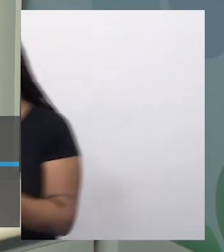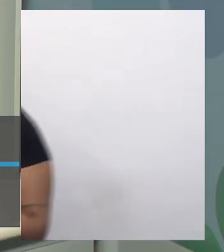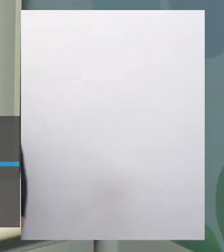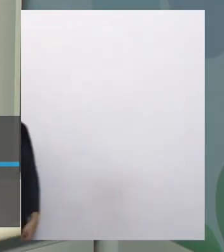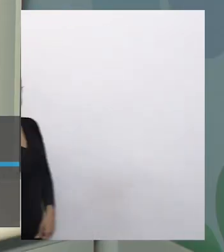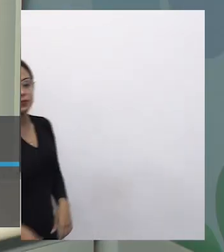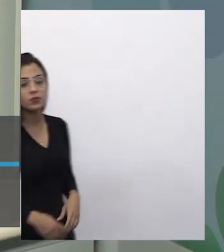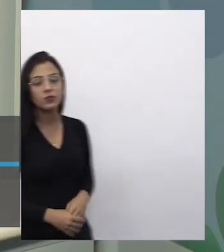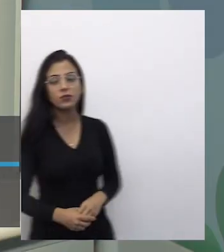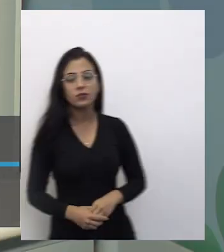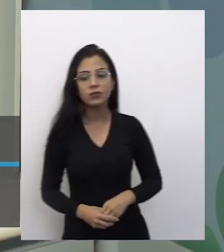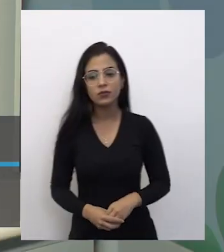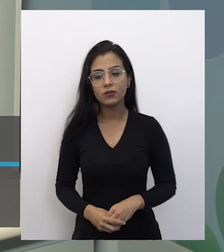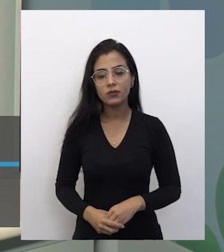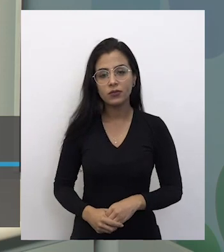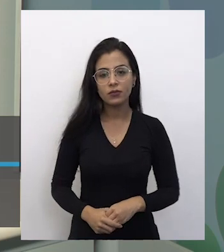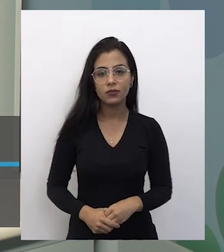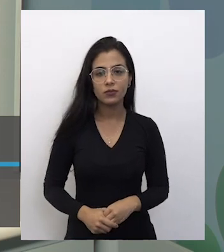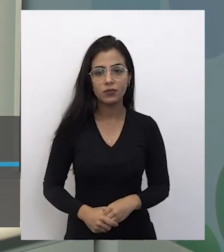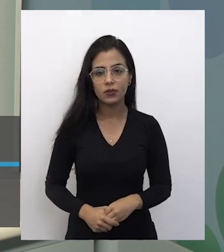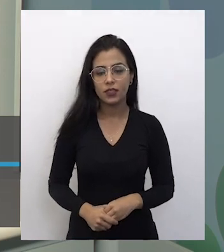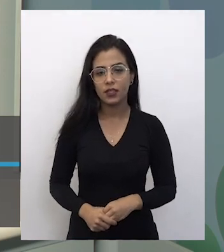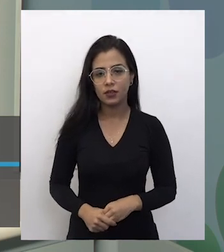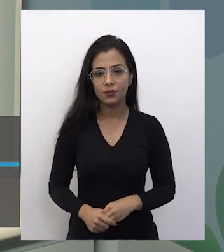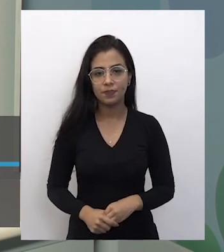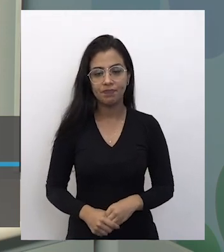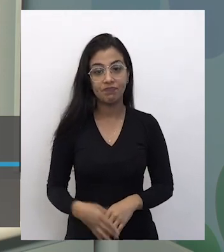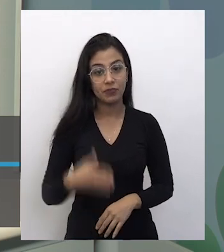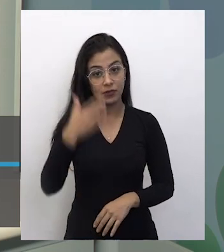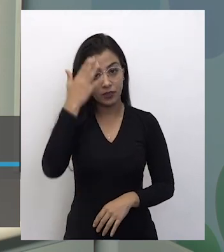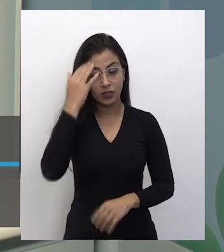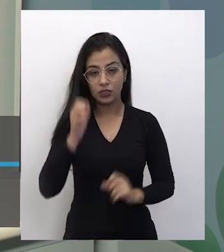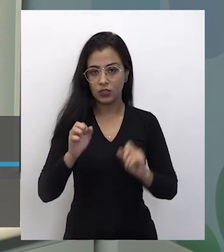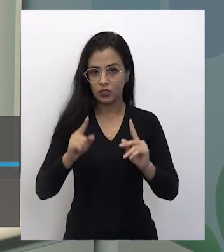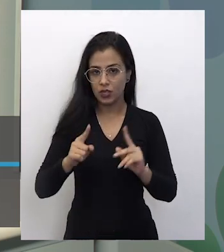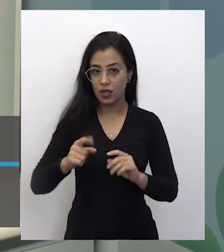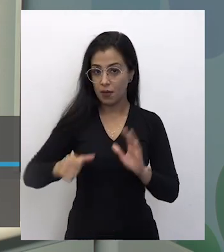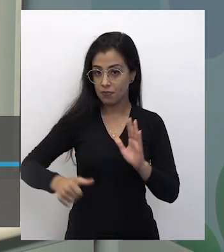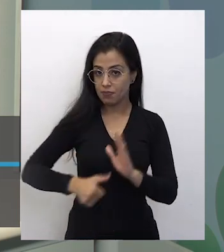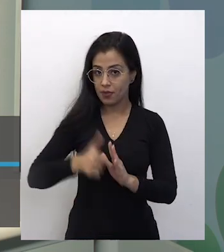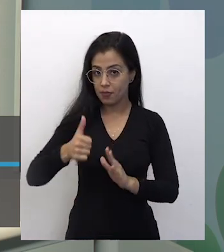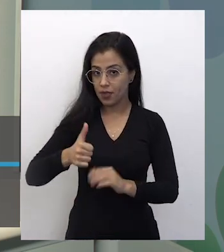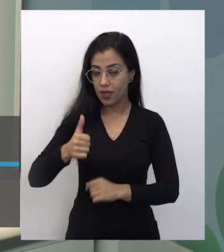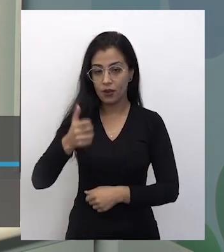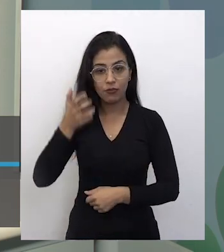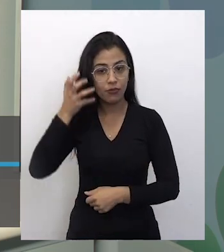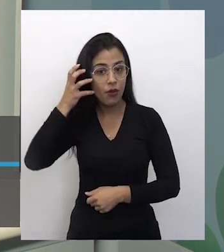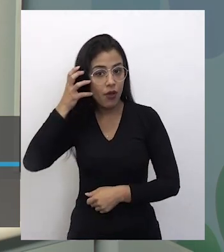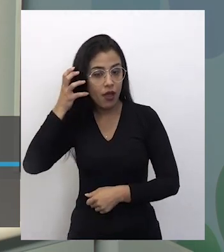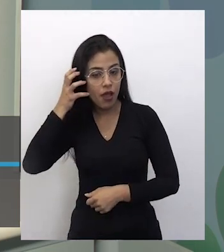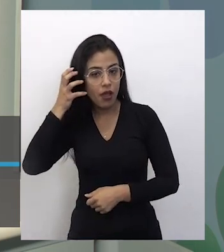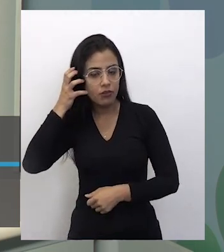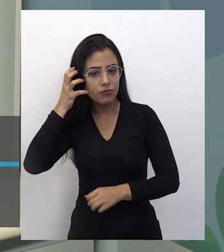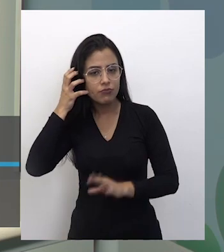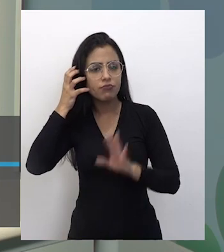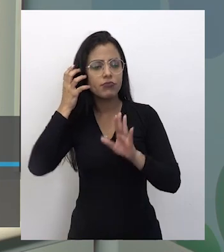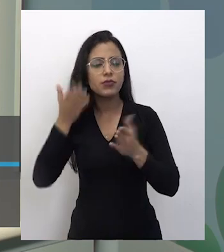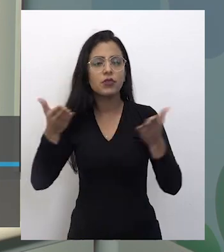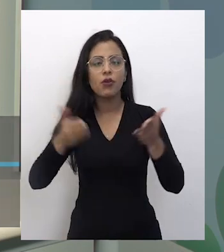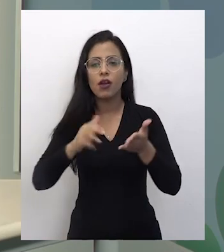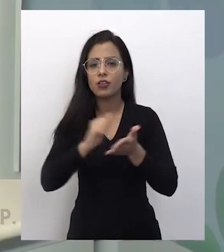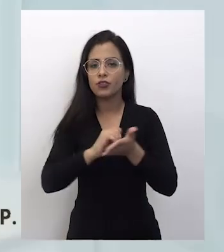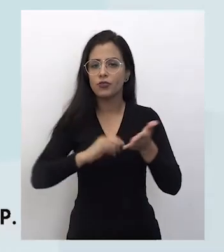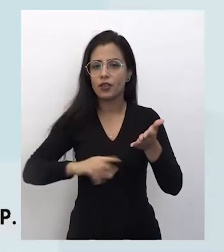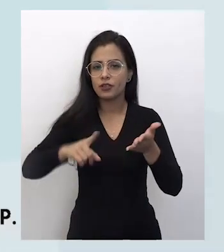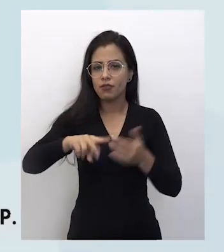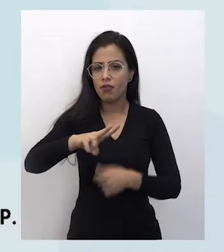Sabendo então que o rádio foi o primeiro, agora nós vamos para a atividade que vocês vão analisar. Já vimos